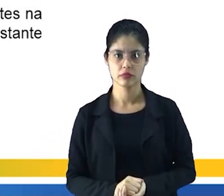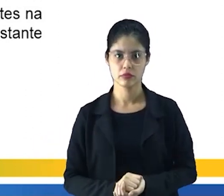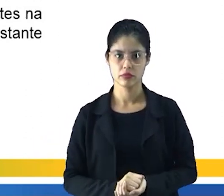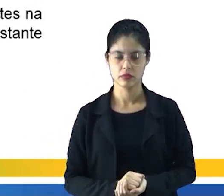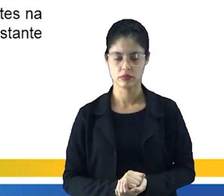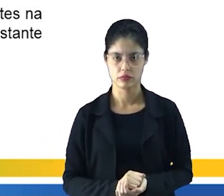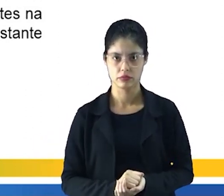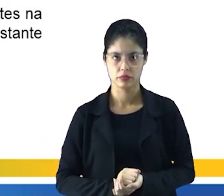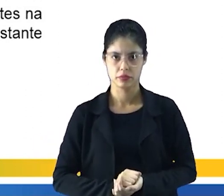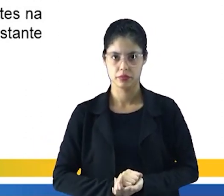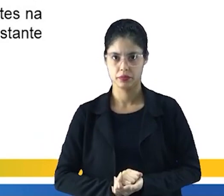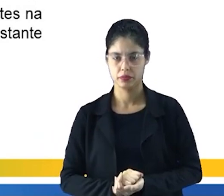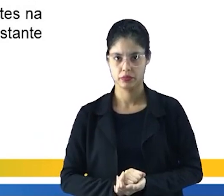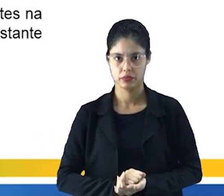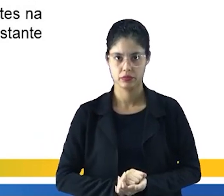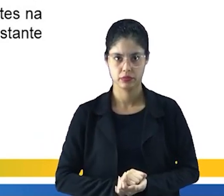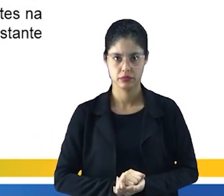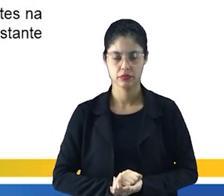Então, para